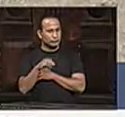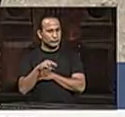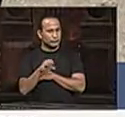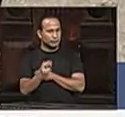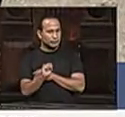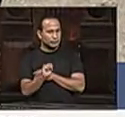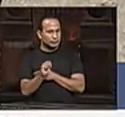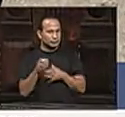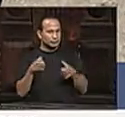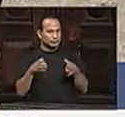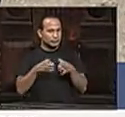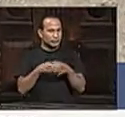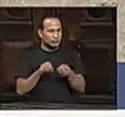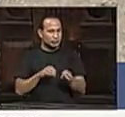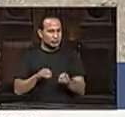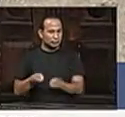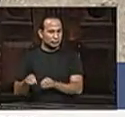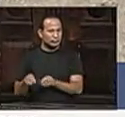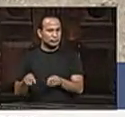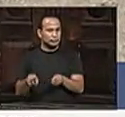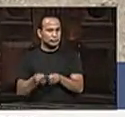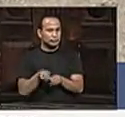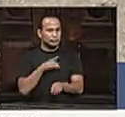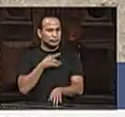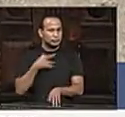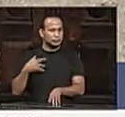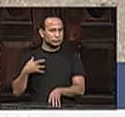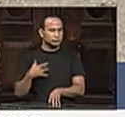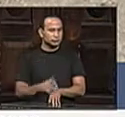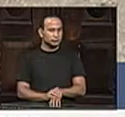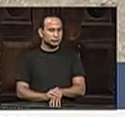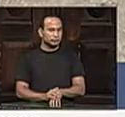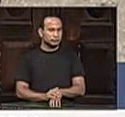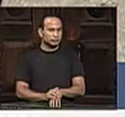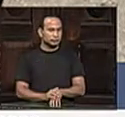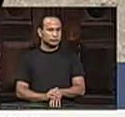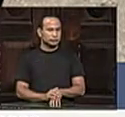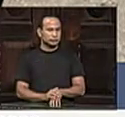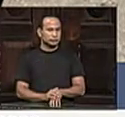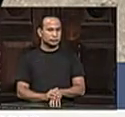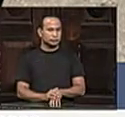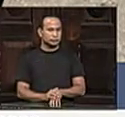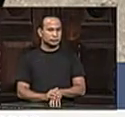à educação, em relação à saúde, em relação à